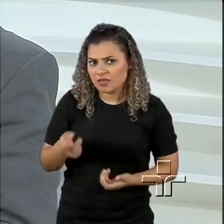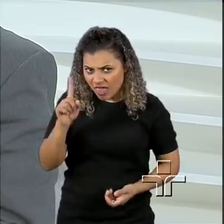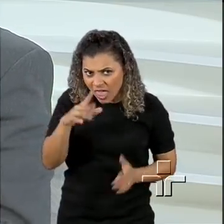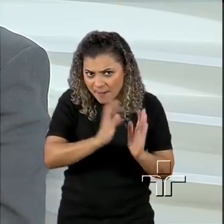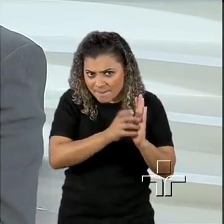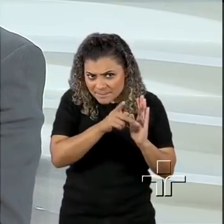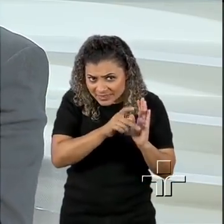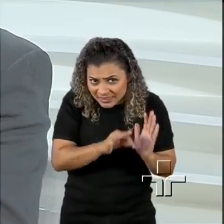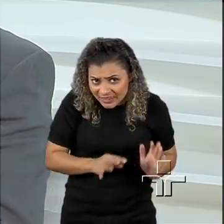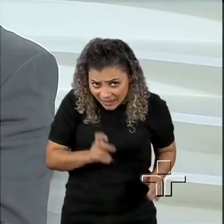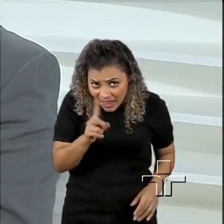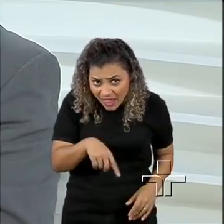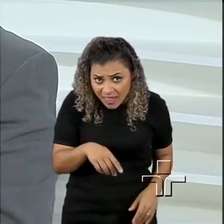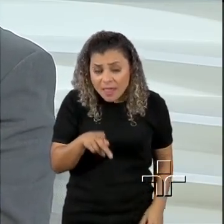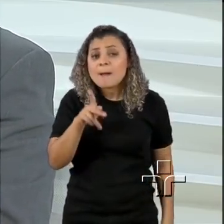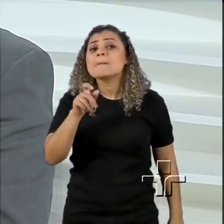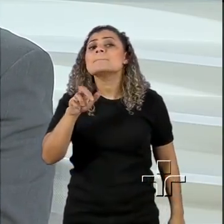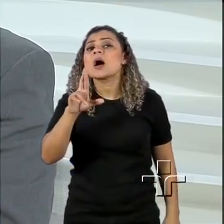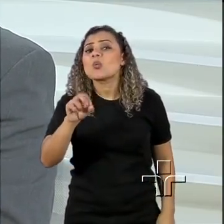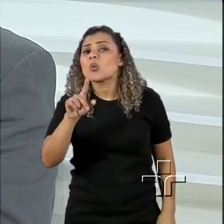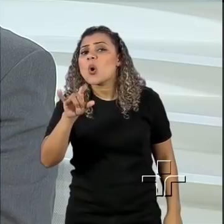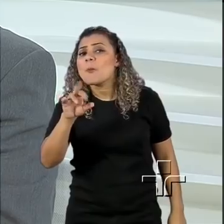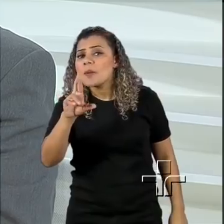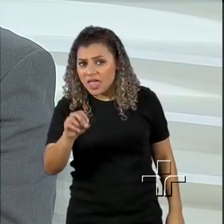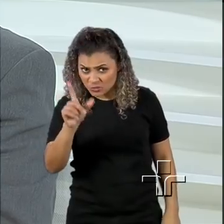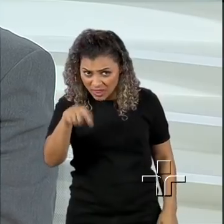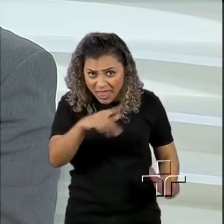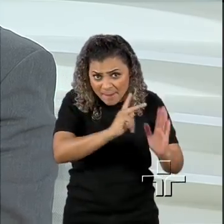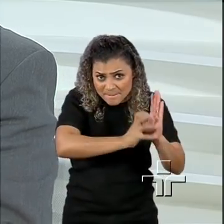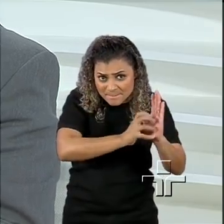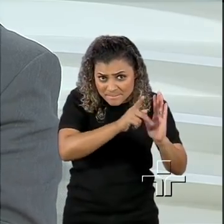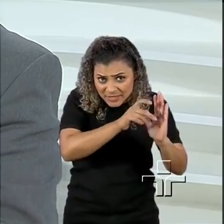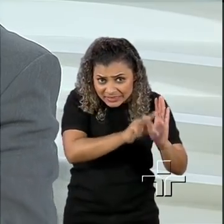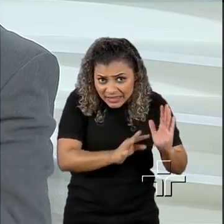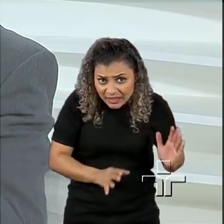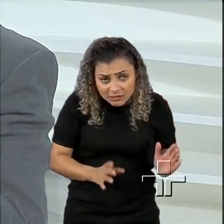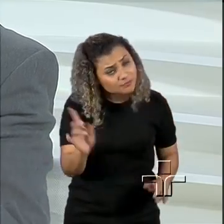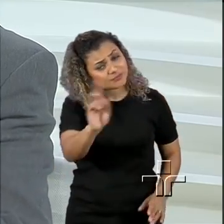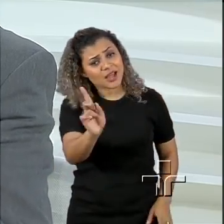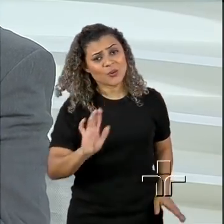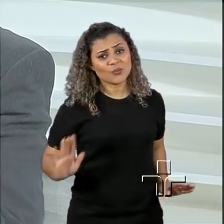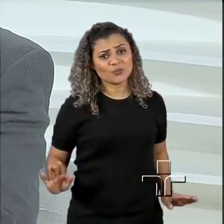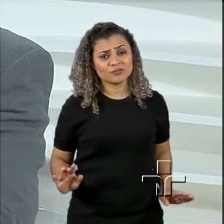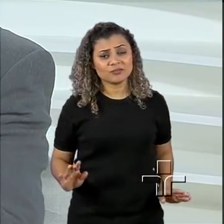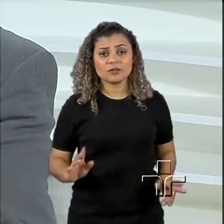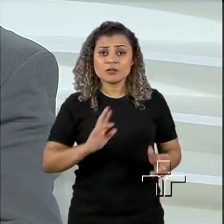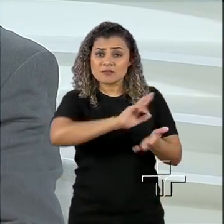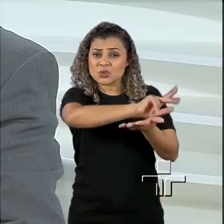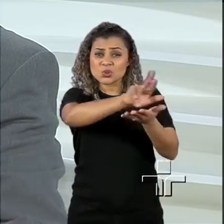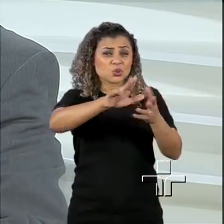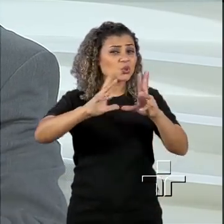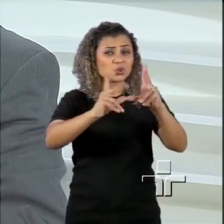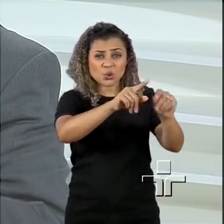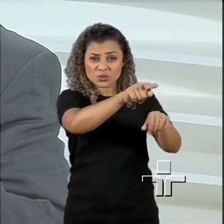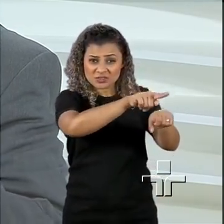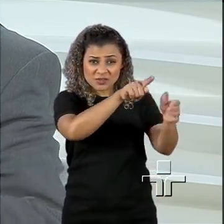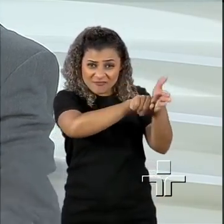não é do PT, Paulo Roberto não é do PT. Ou seja, toda aquela turma lá que